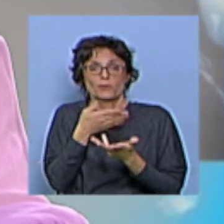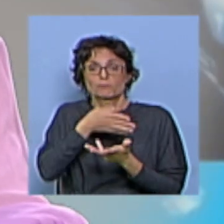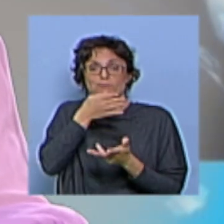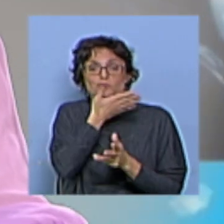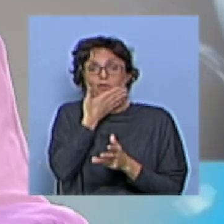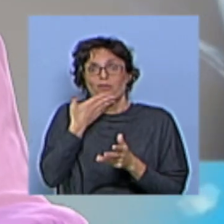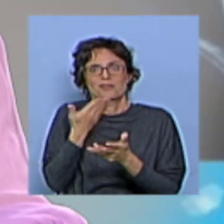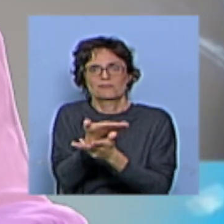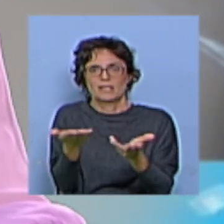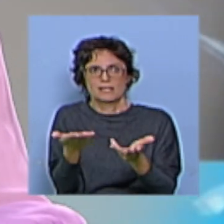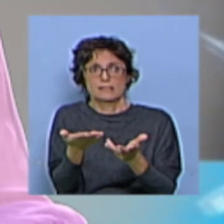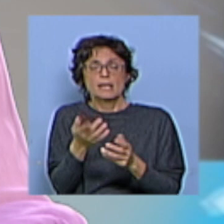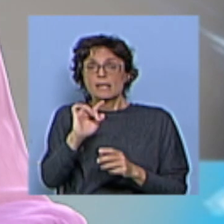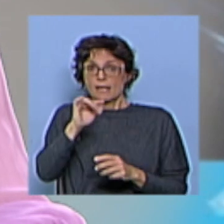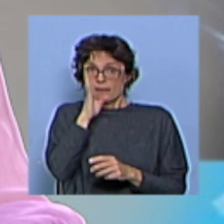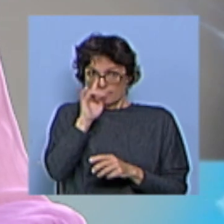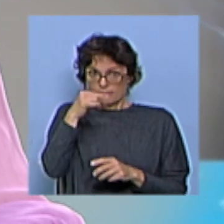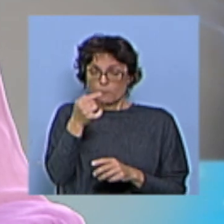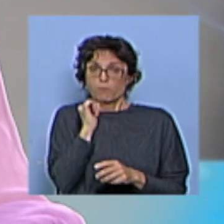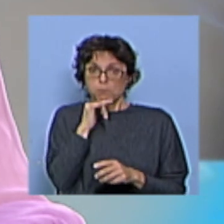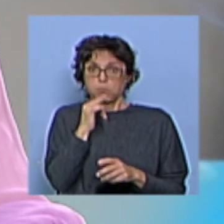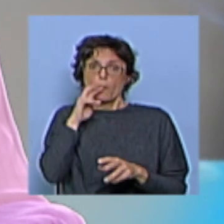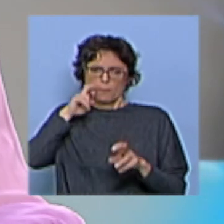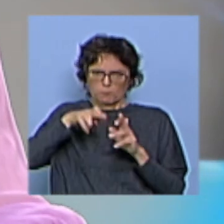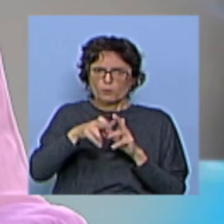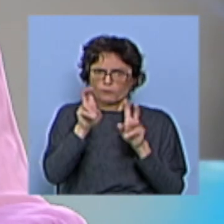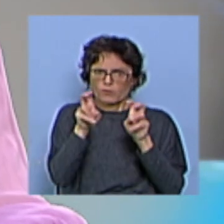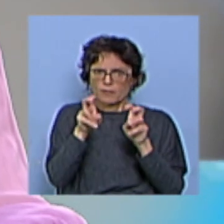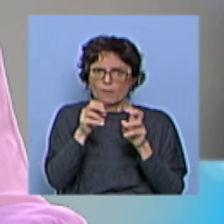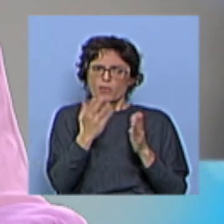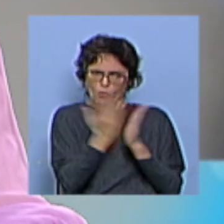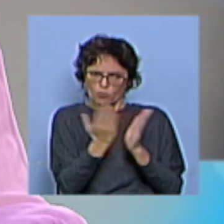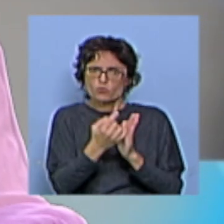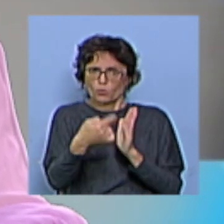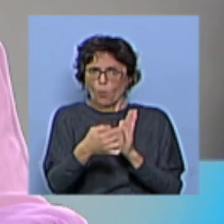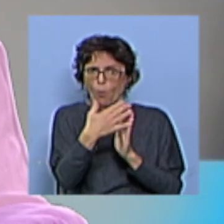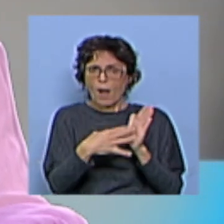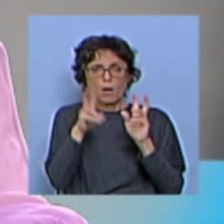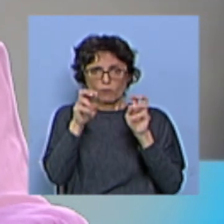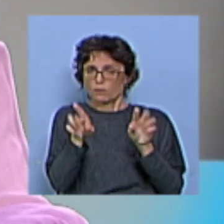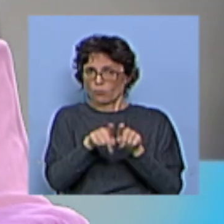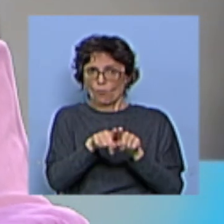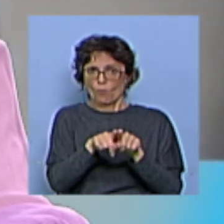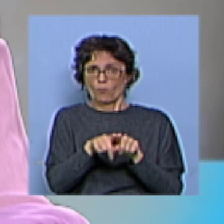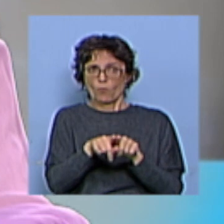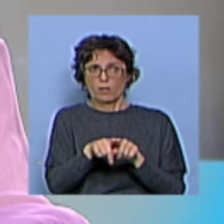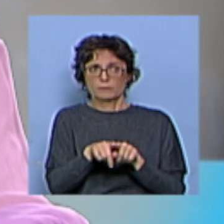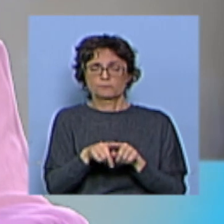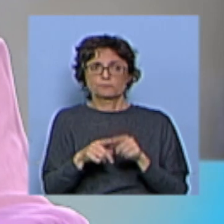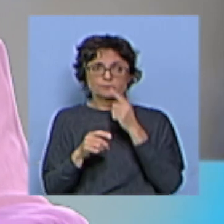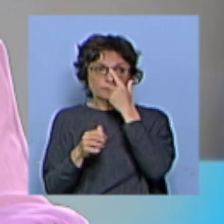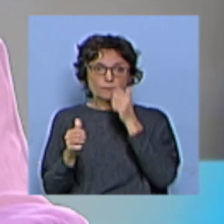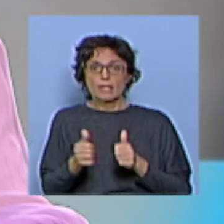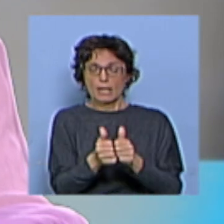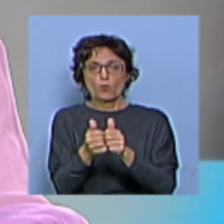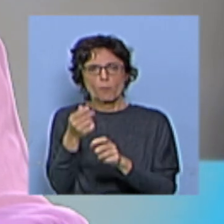quiser aprofundar a temática tem, então, um estudo que tem exatamente o mesmo título, que acompanha o documentário. E é também acompanhado